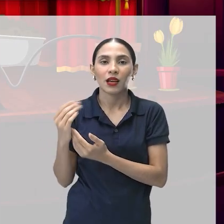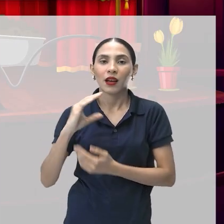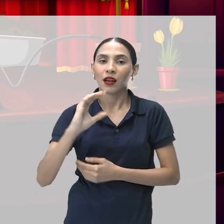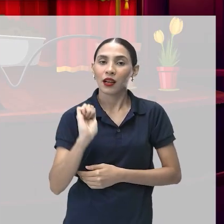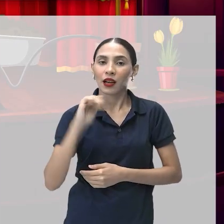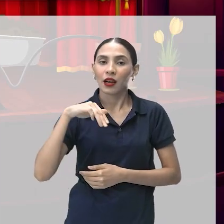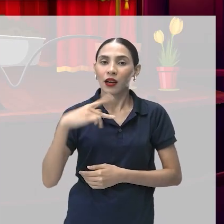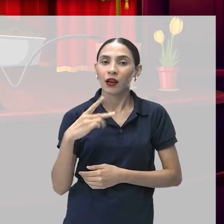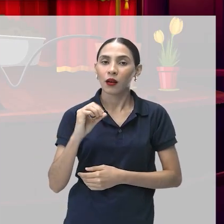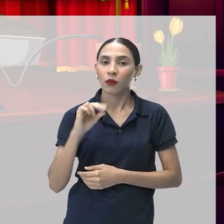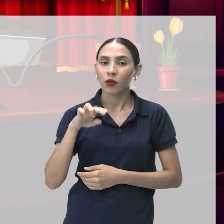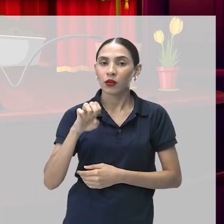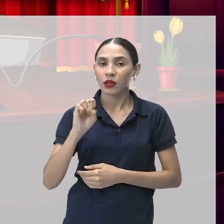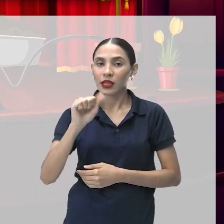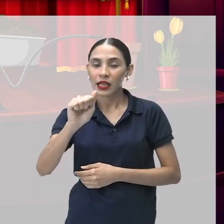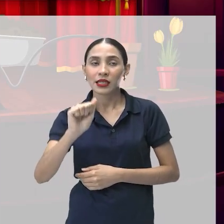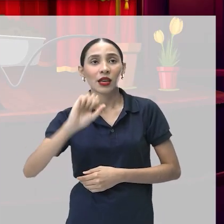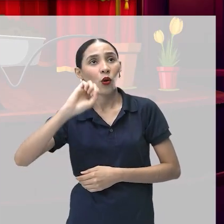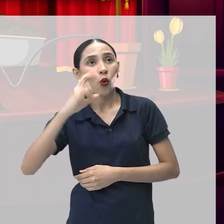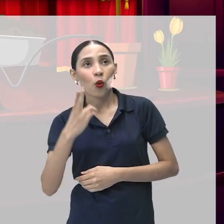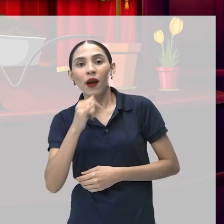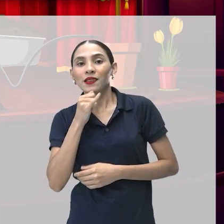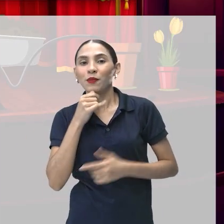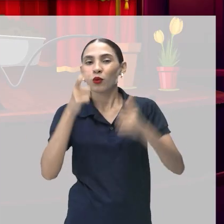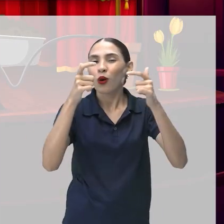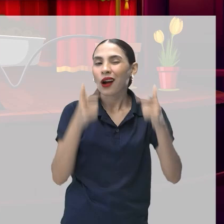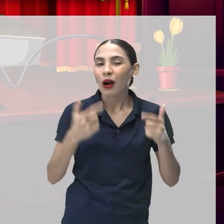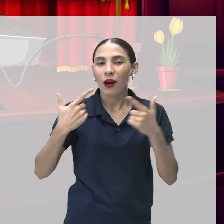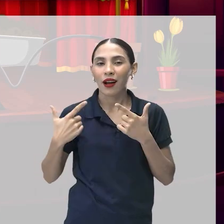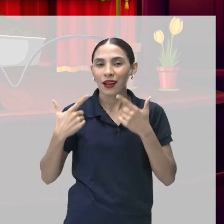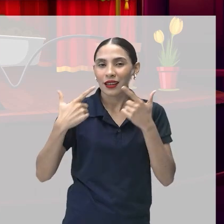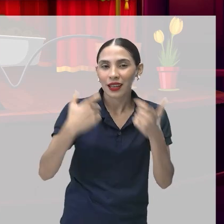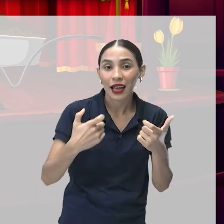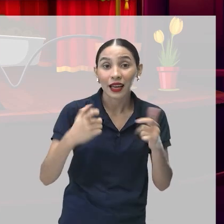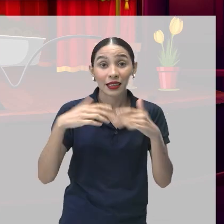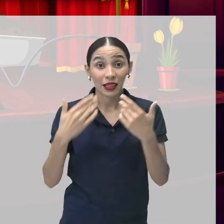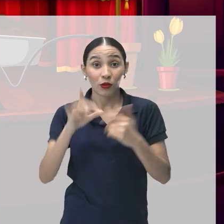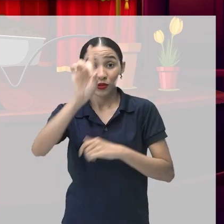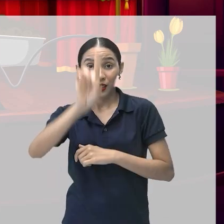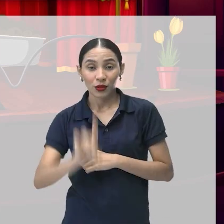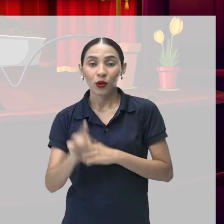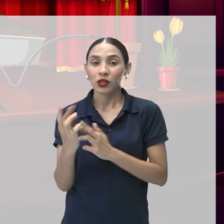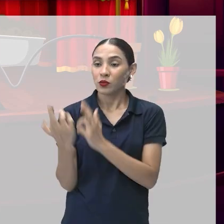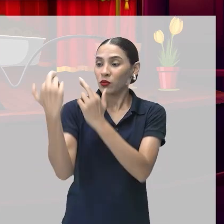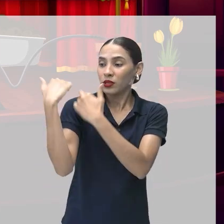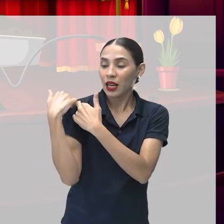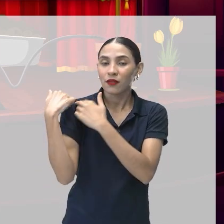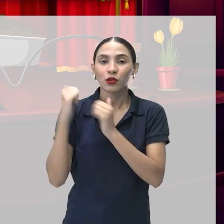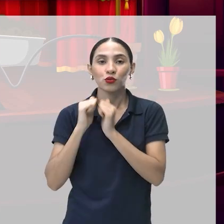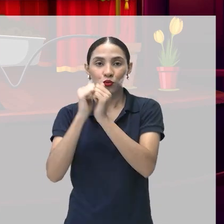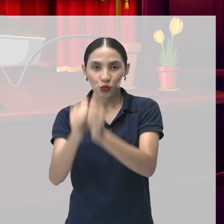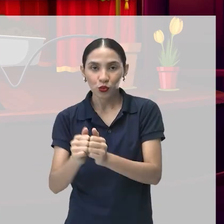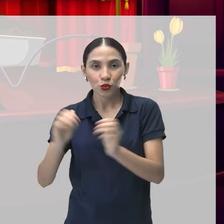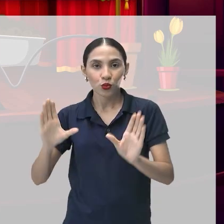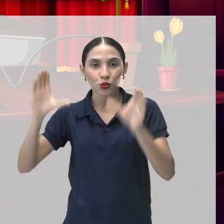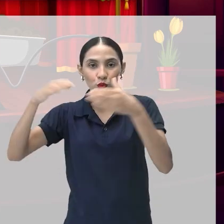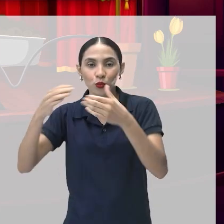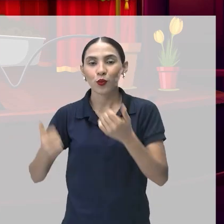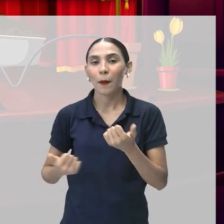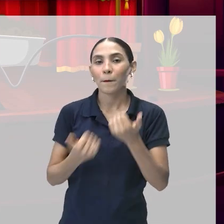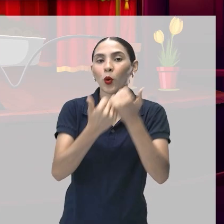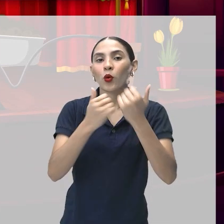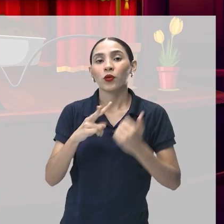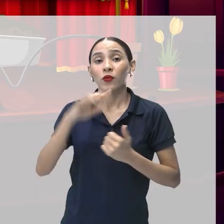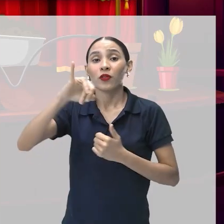esse cenário? Eu estou num ambiente de guerra. Então, o diretor, né, junto com o cenógrafo, ele vai